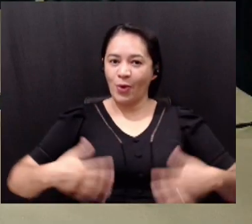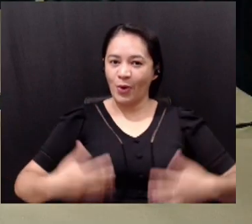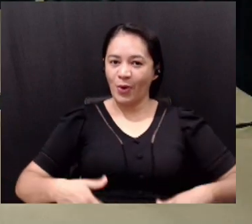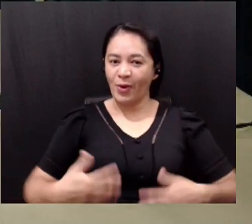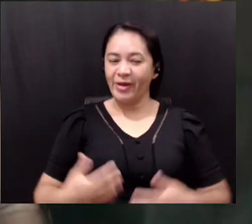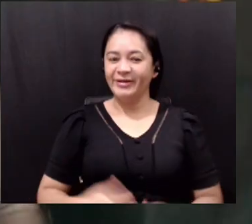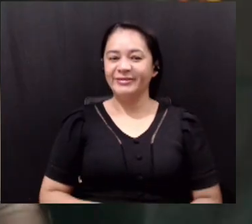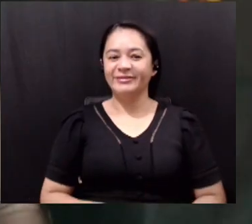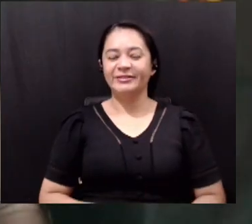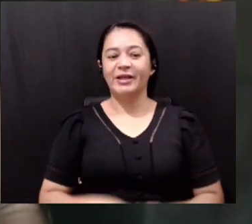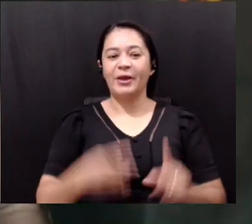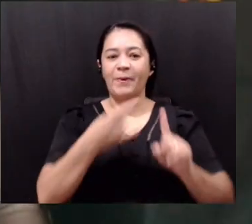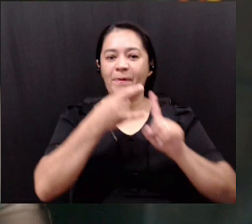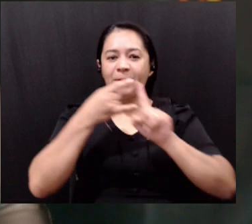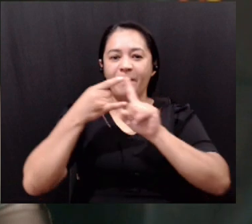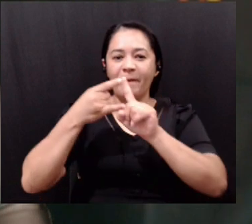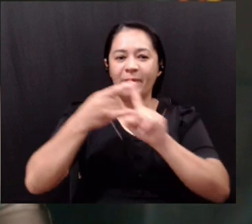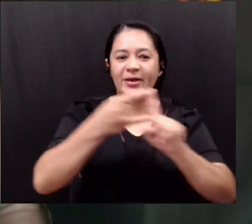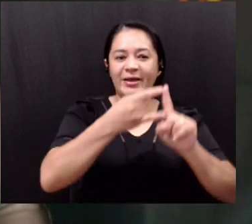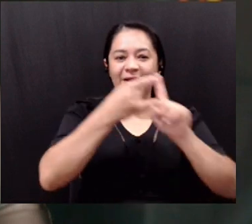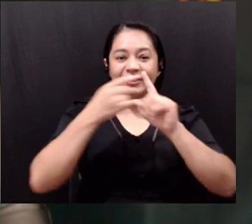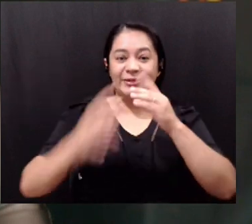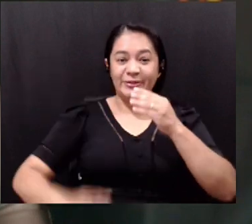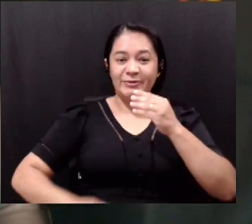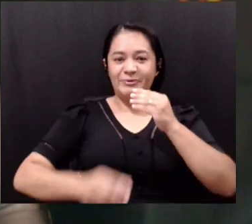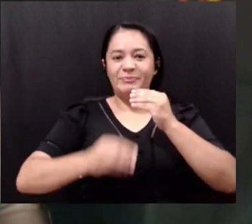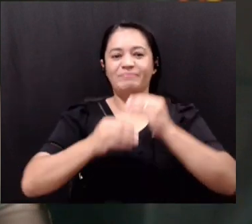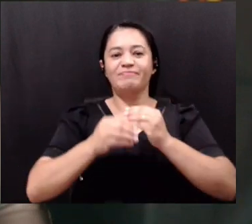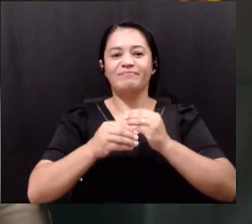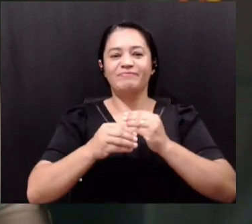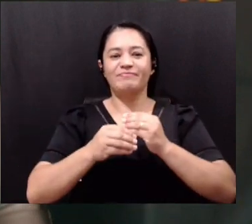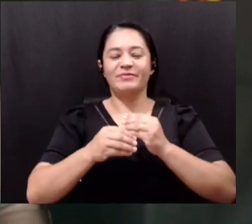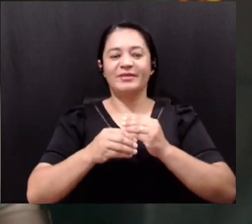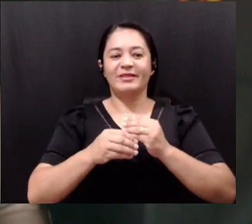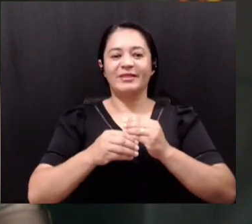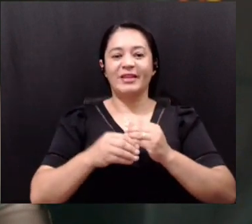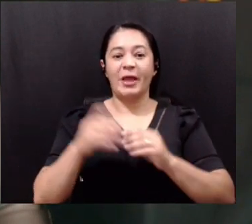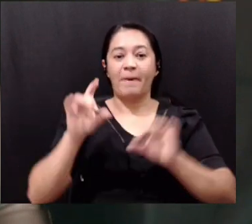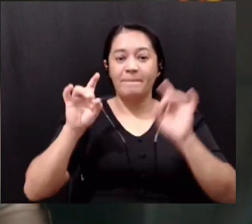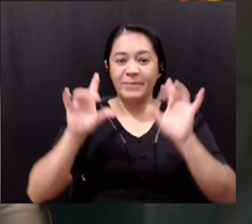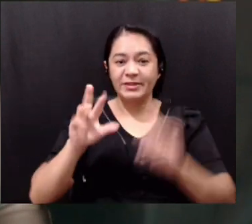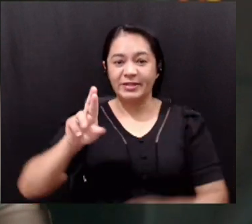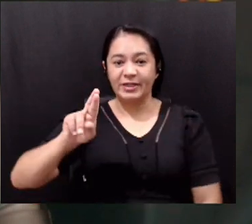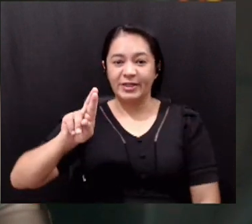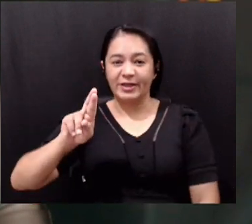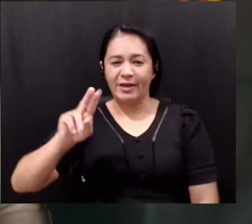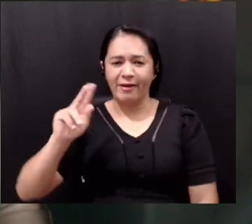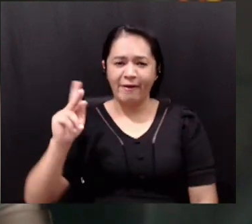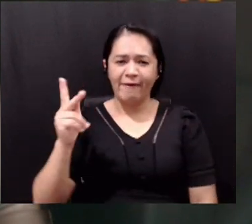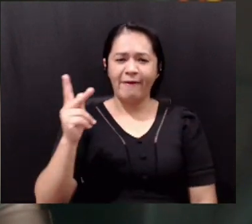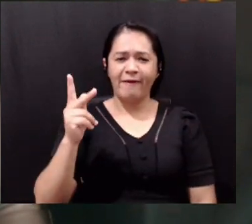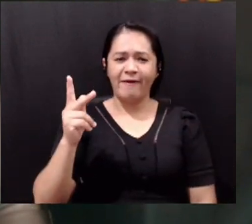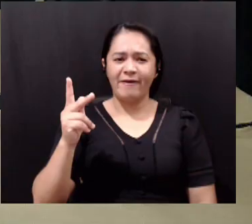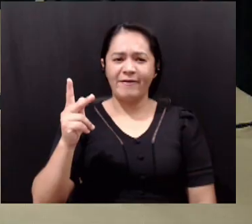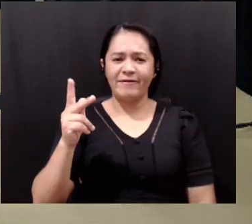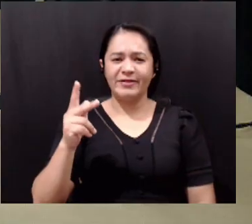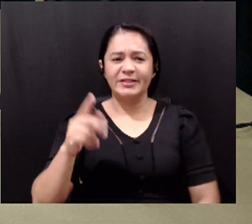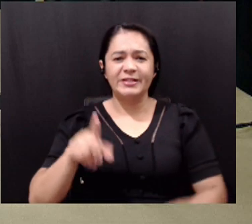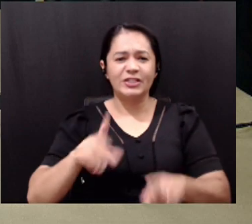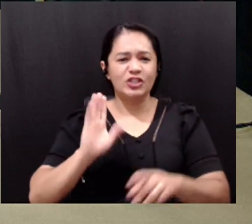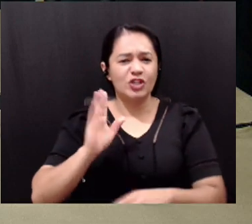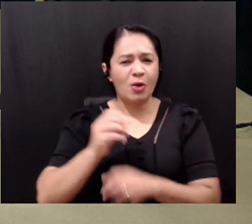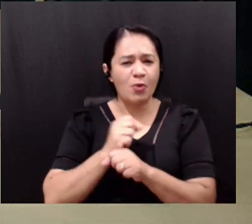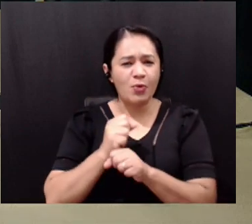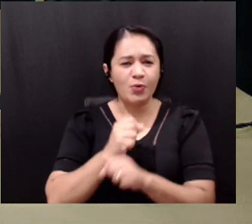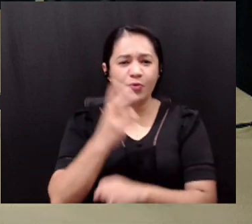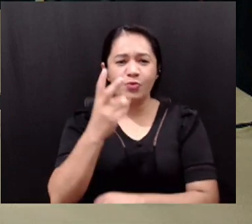para completar esse time, a especialista em RH, gestão de pessoas, especialista aí há mais de 20 anos. Deixa eu virar aqui para